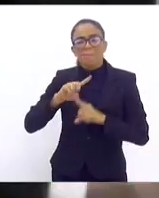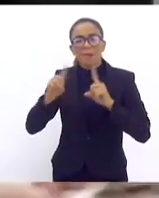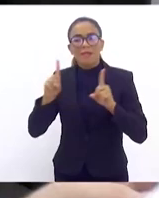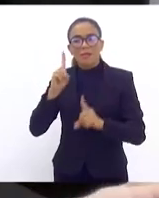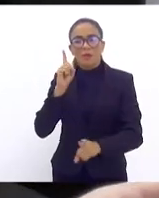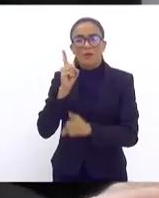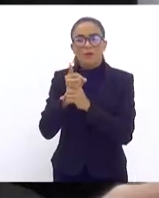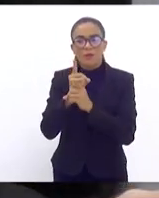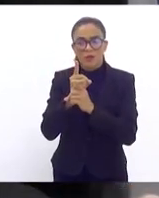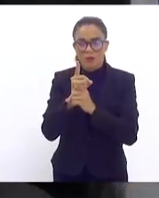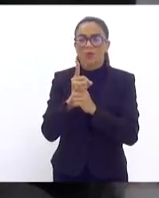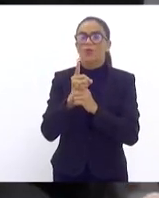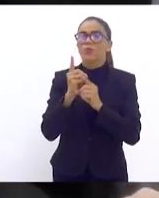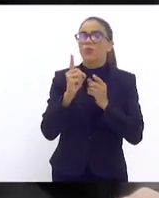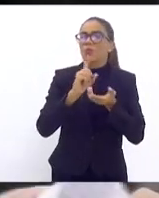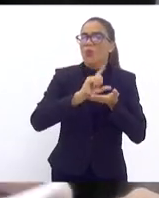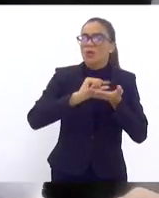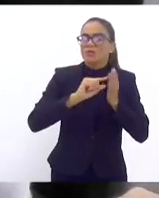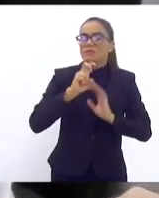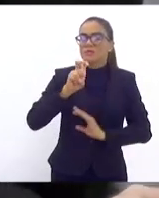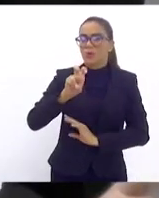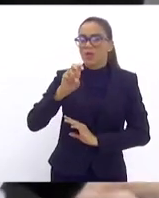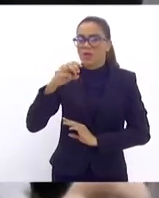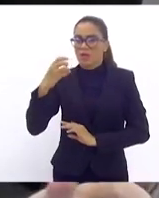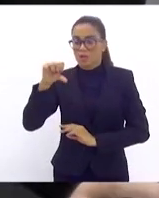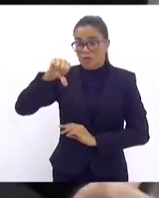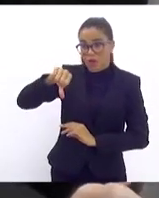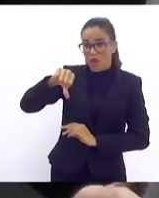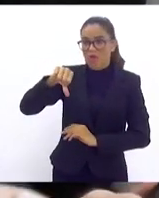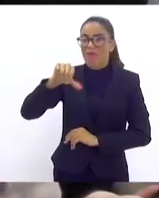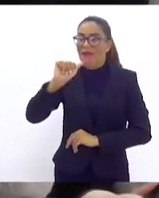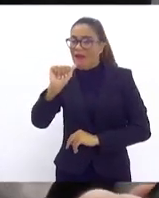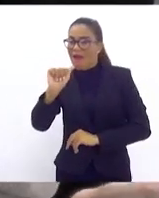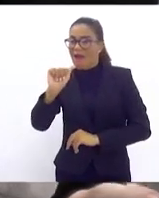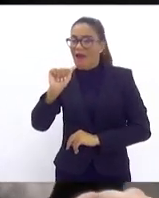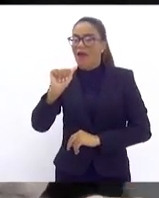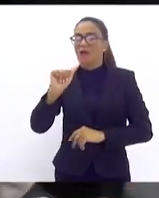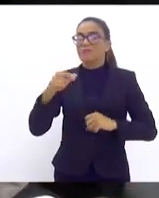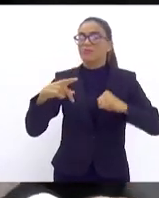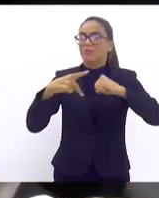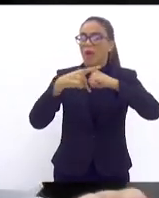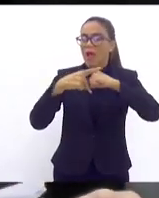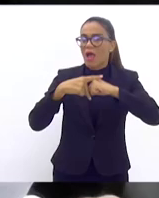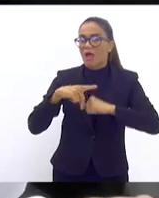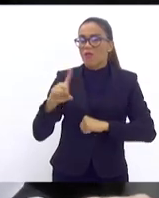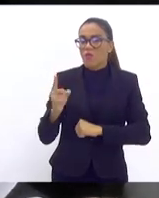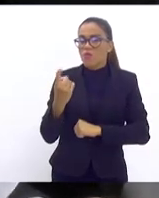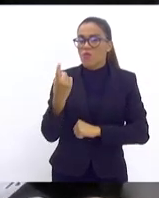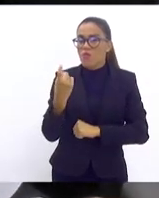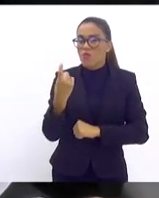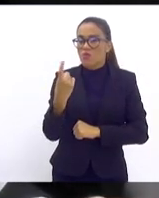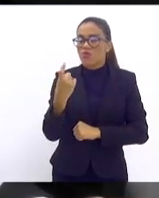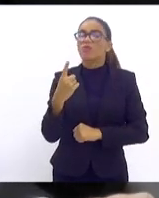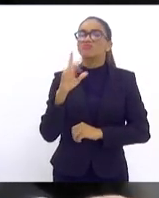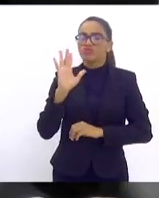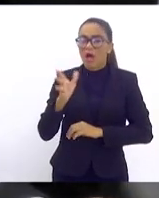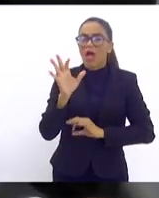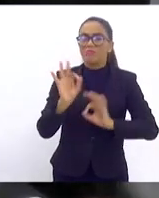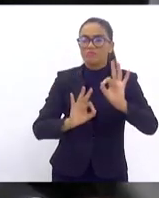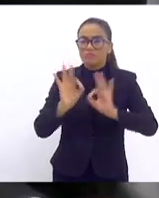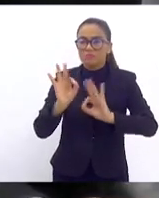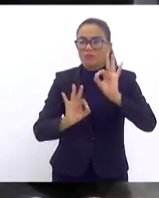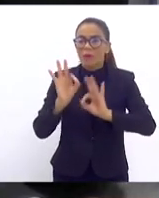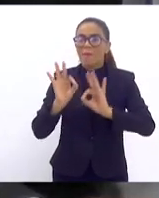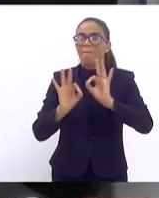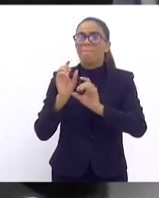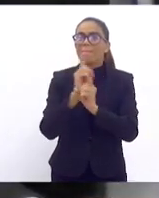artigo 59A da LDB, parágrafo único, já prevê a